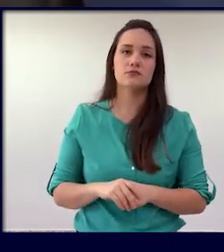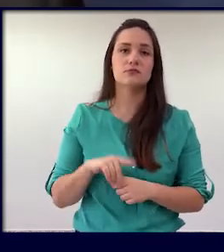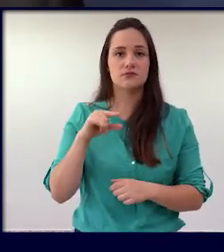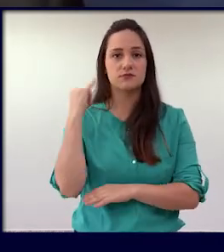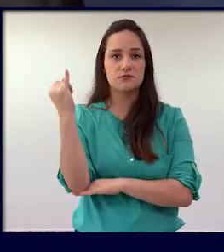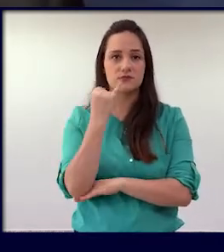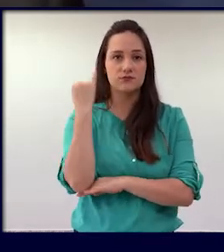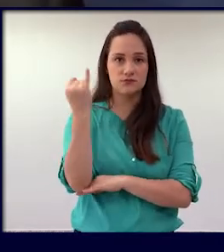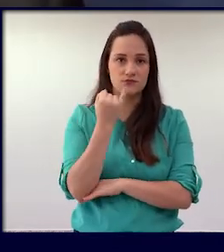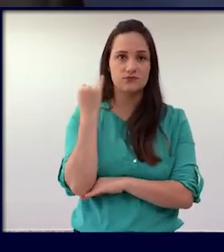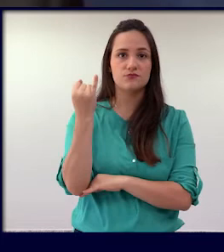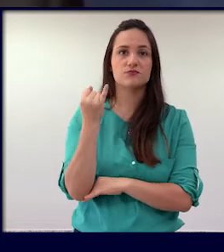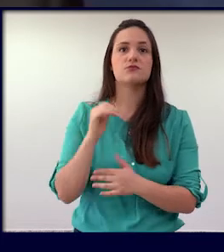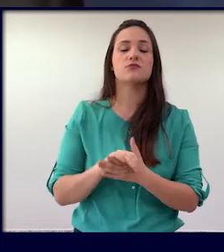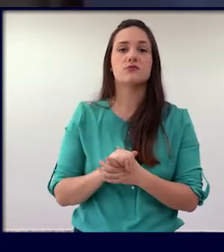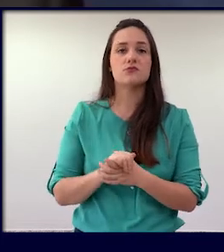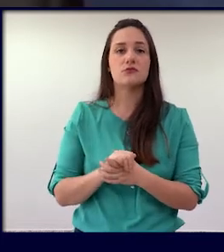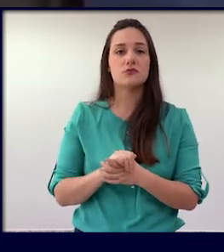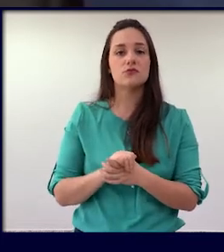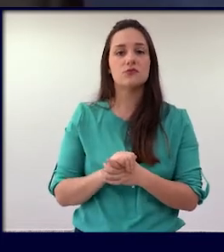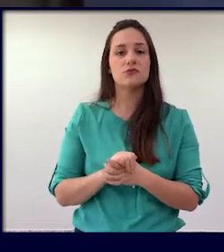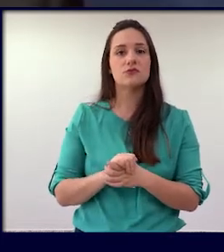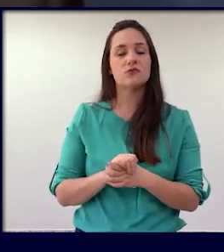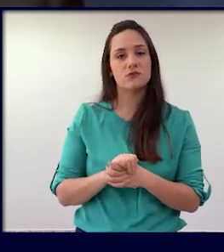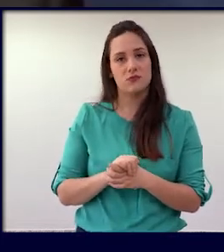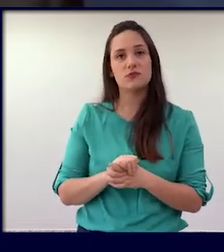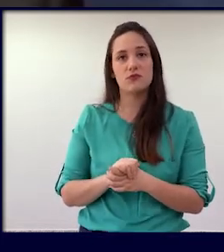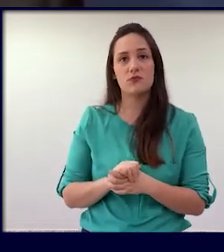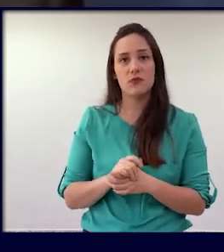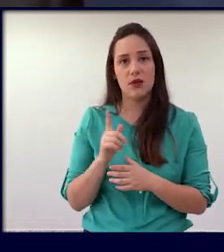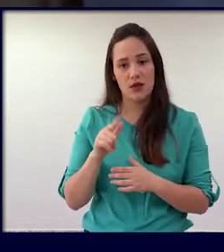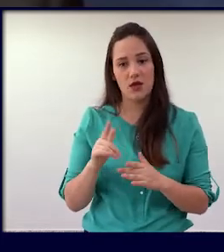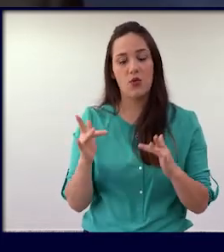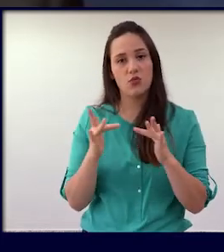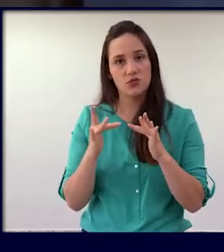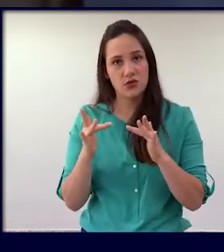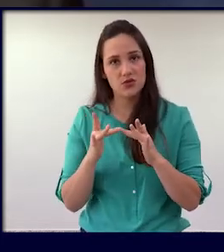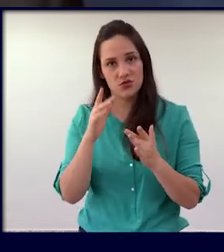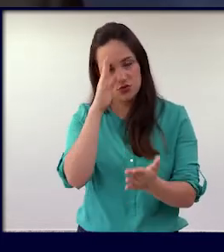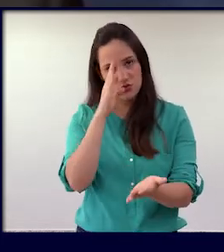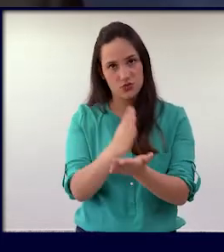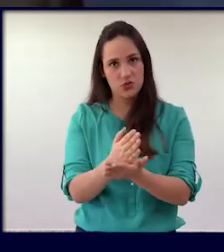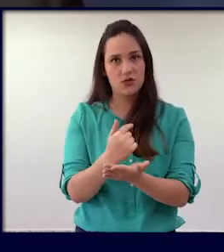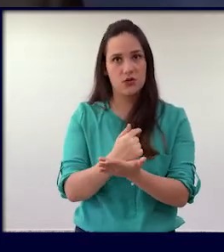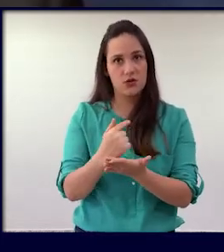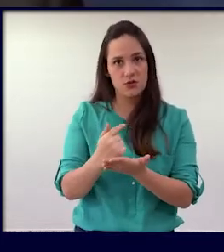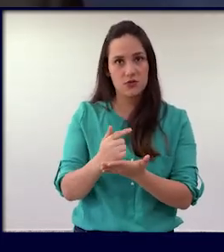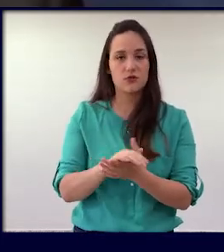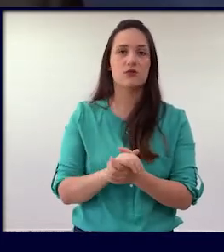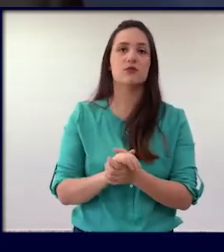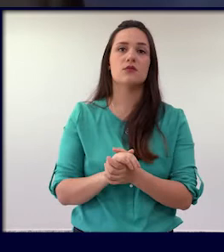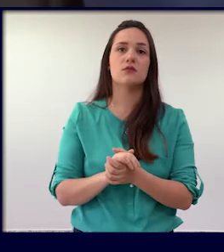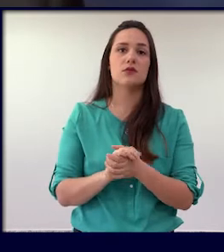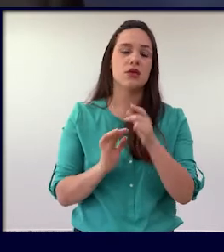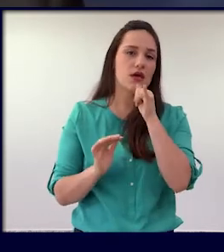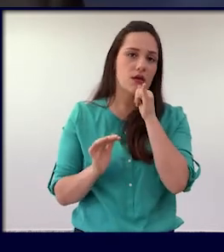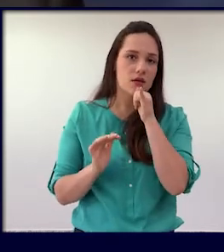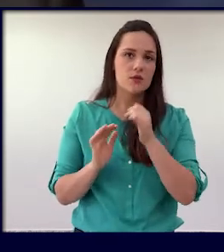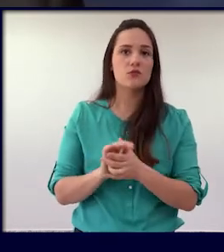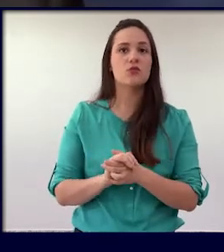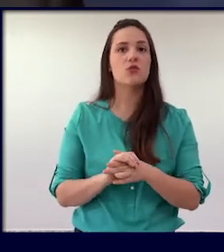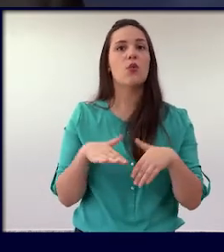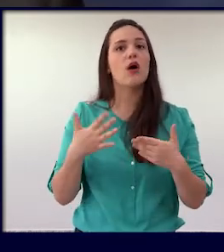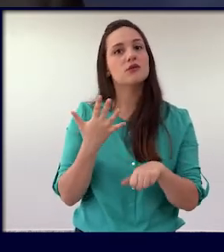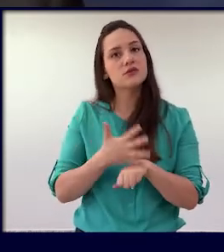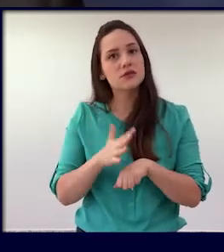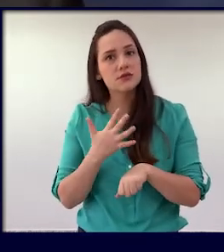sua organização, e é importante que esse contato seja feito diretamente com o cartório. É o cartório que vai dizer